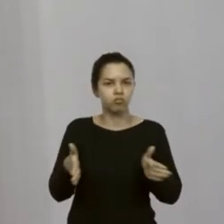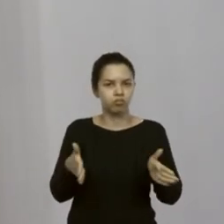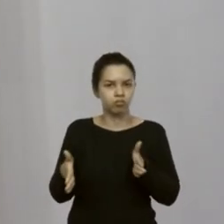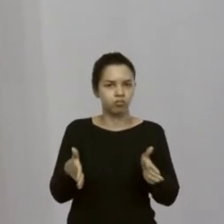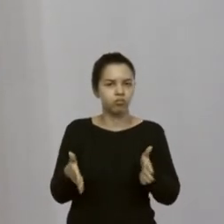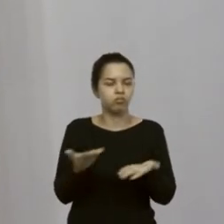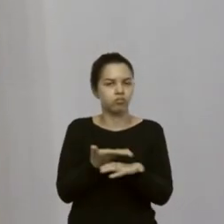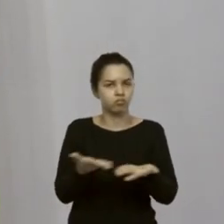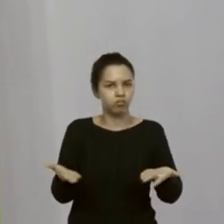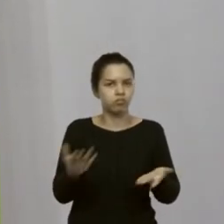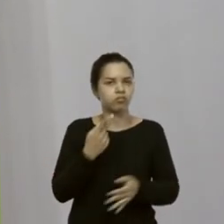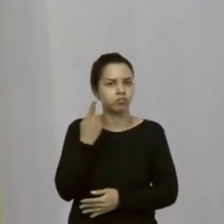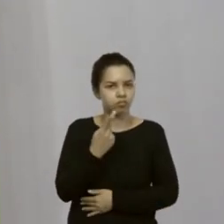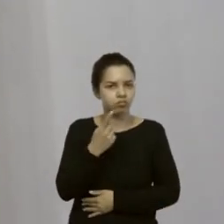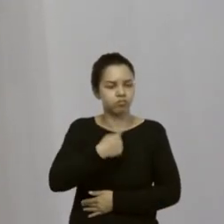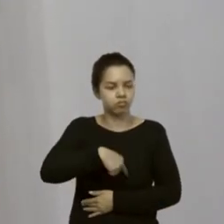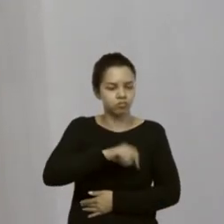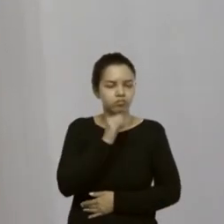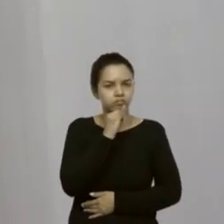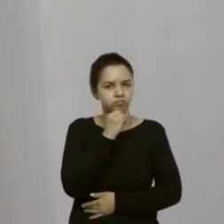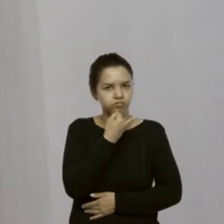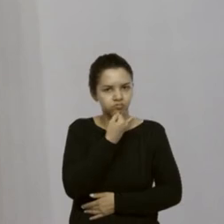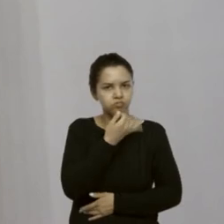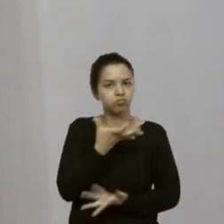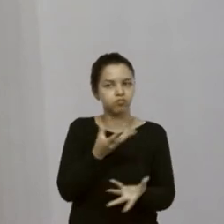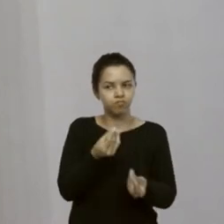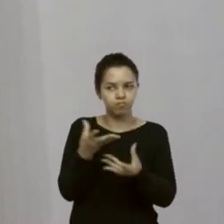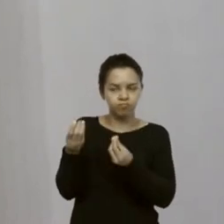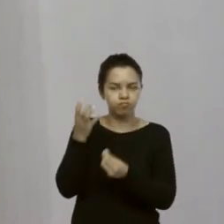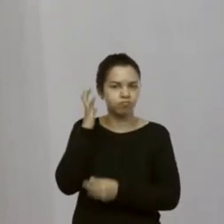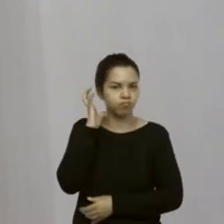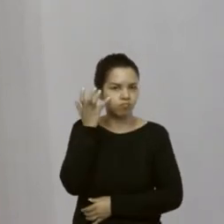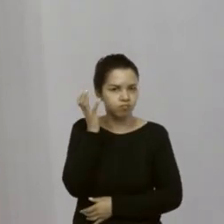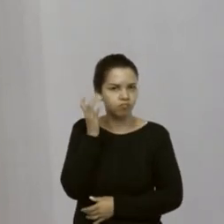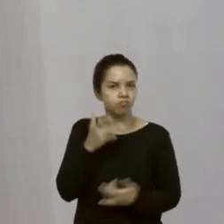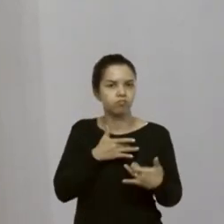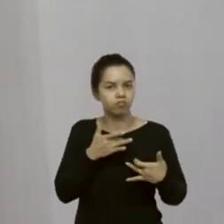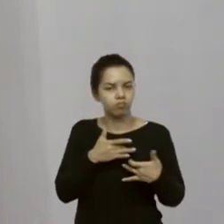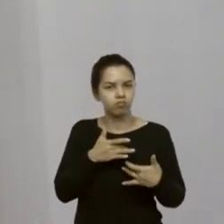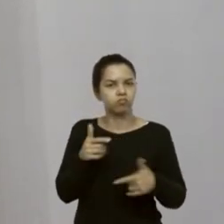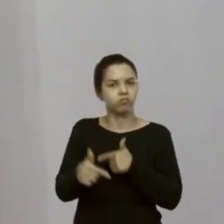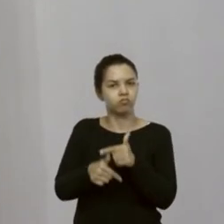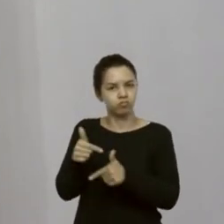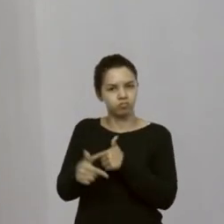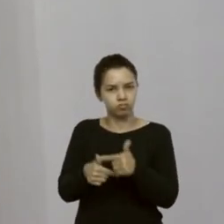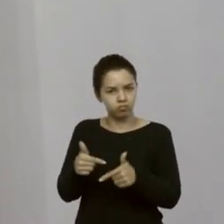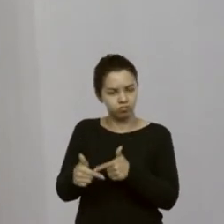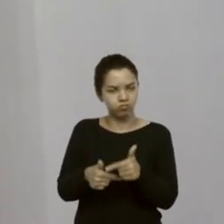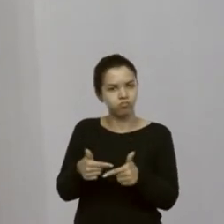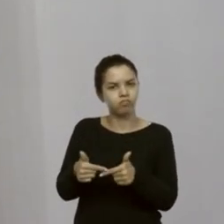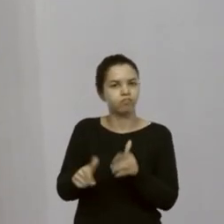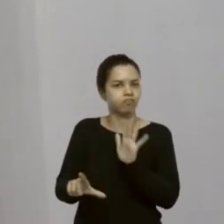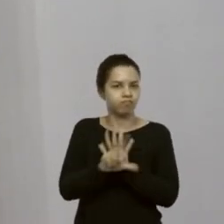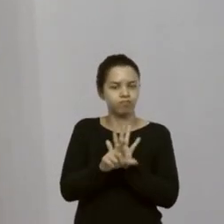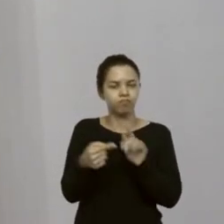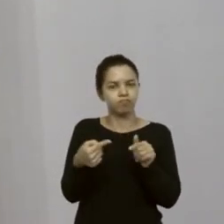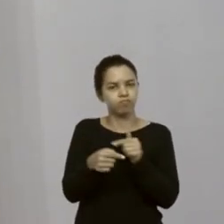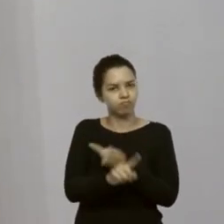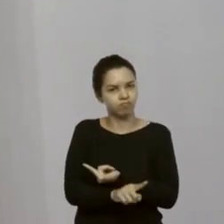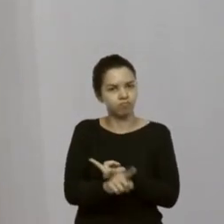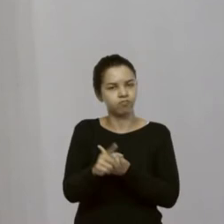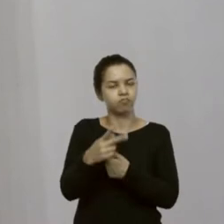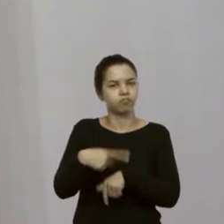parlamentares, lamentamos que dezenas de rádios comunitárias estejam operando ilegalmente em todo o Estado e no país, num